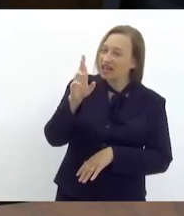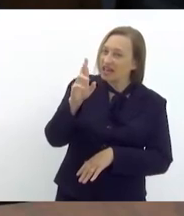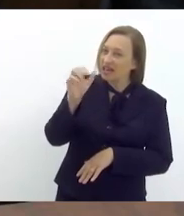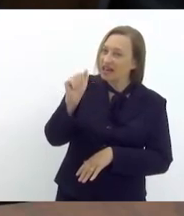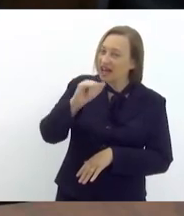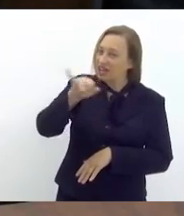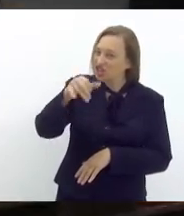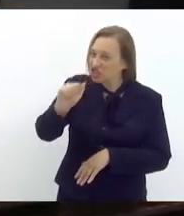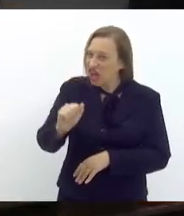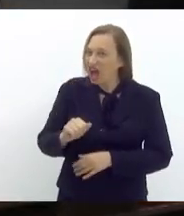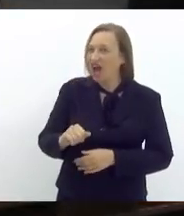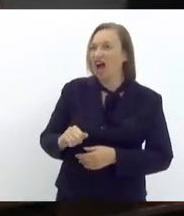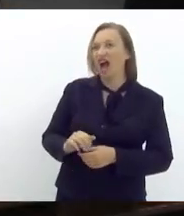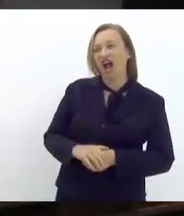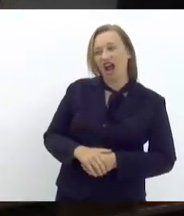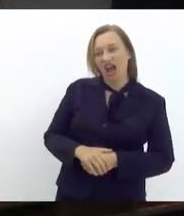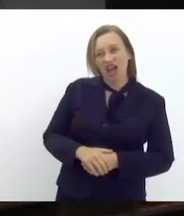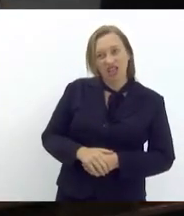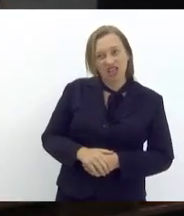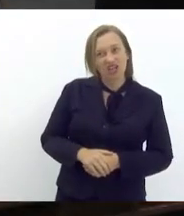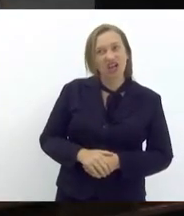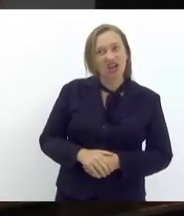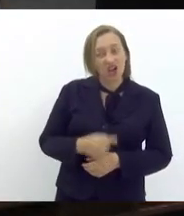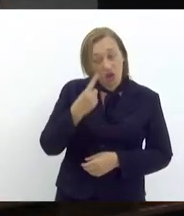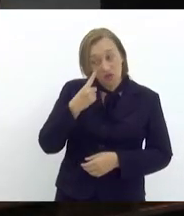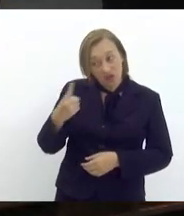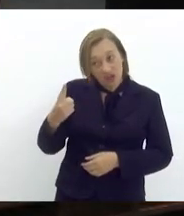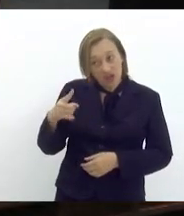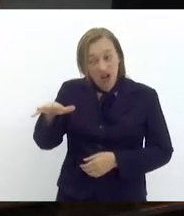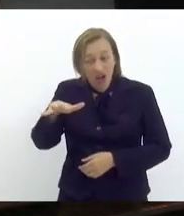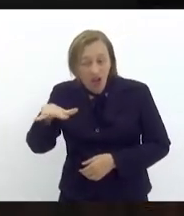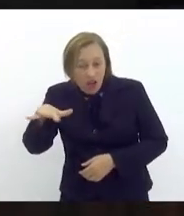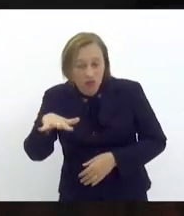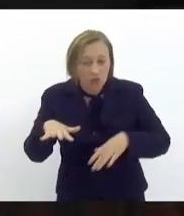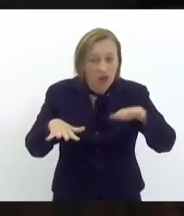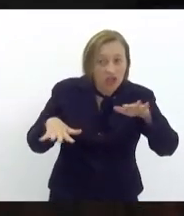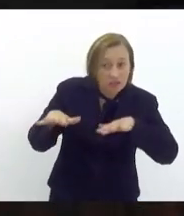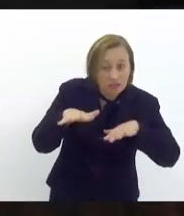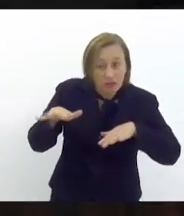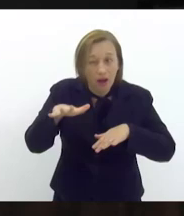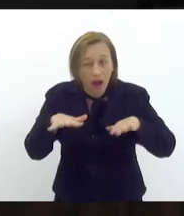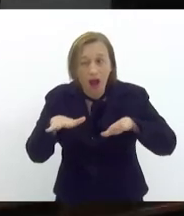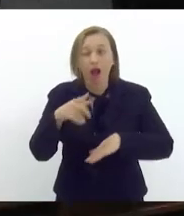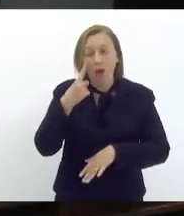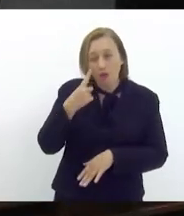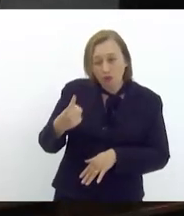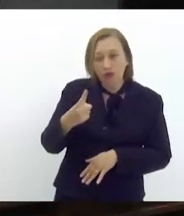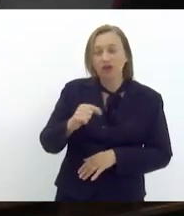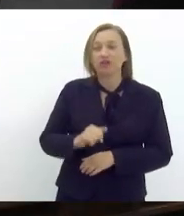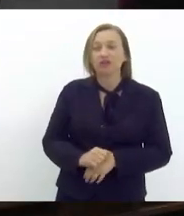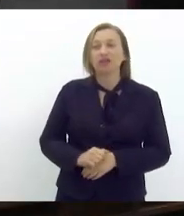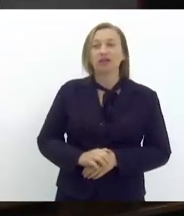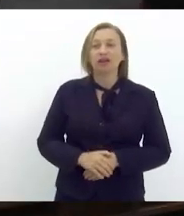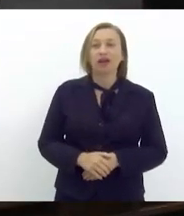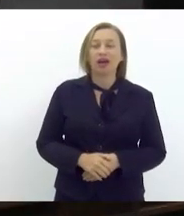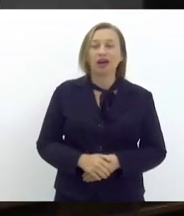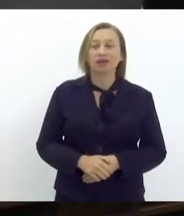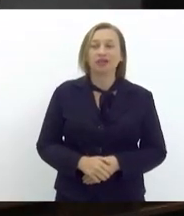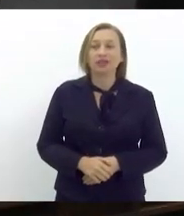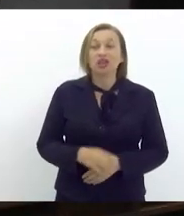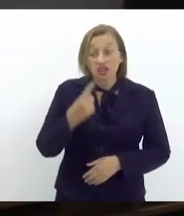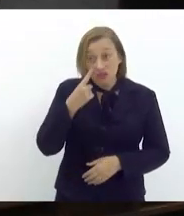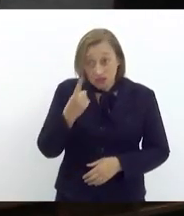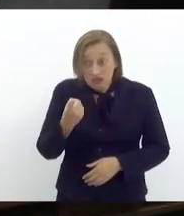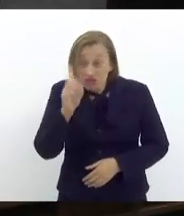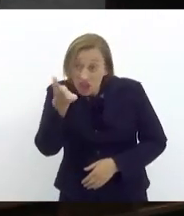Val questão de ordem Val por favor tá chegando lá na sua reduta fala já